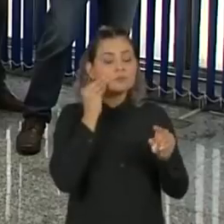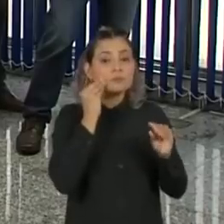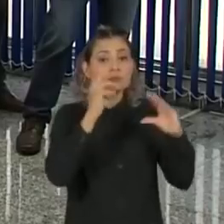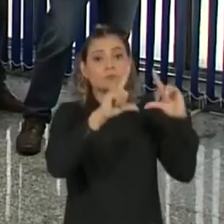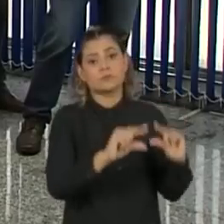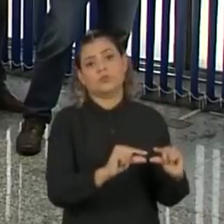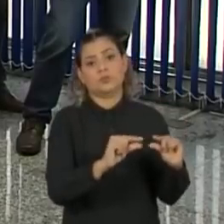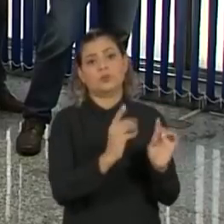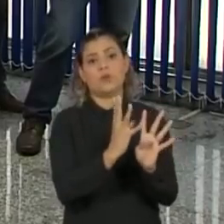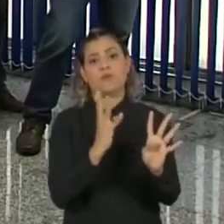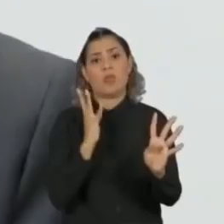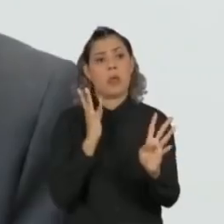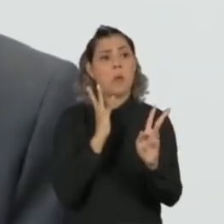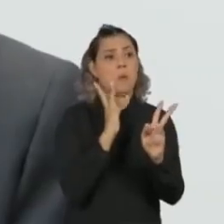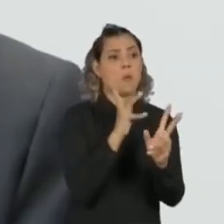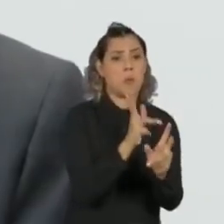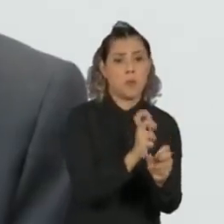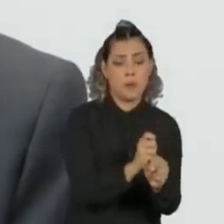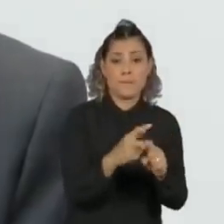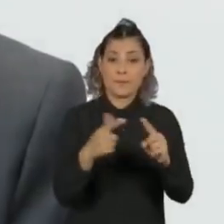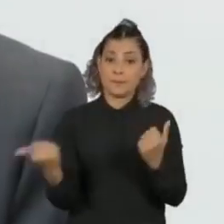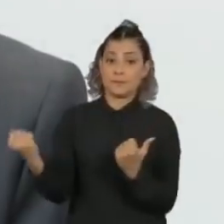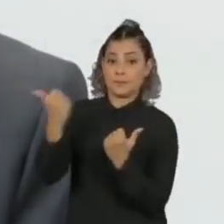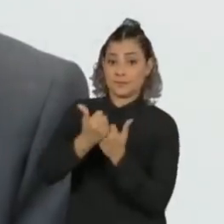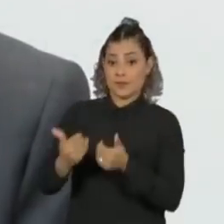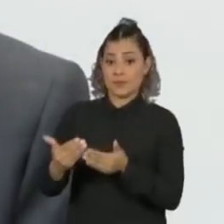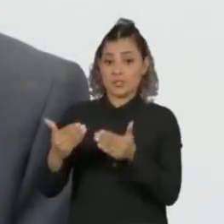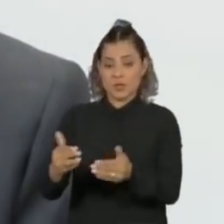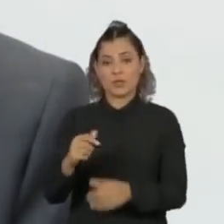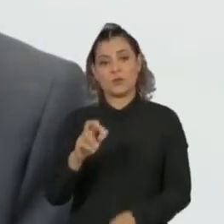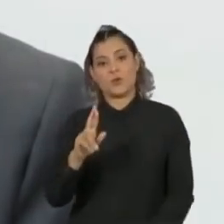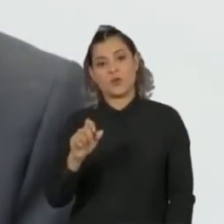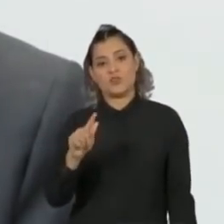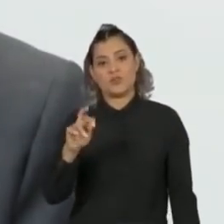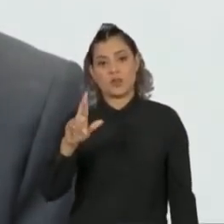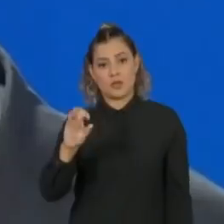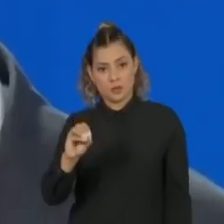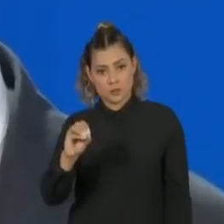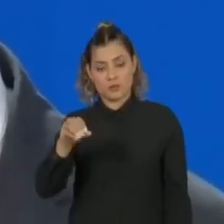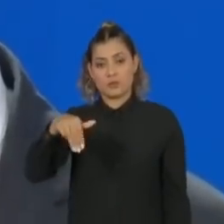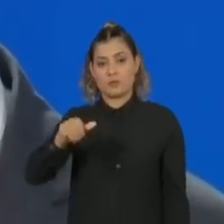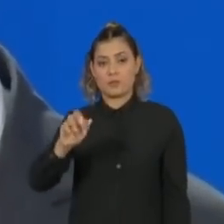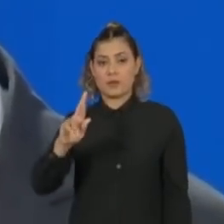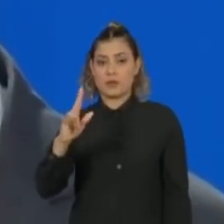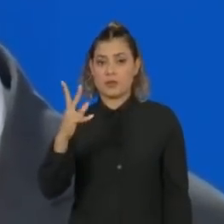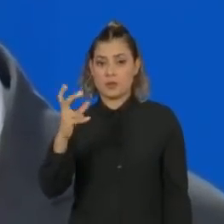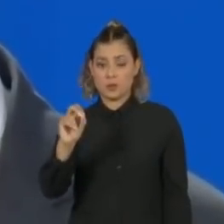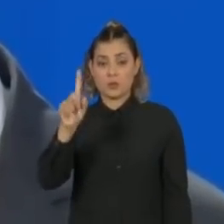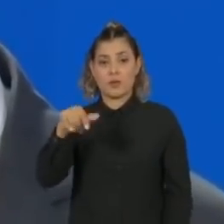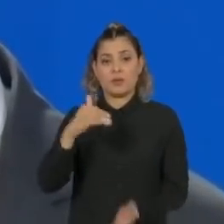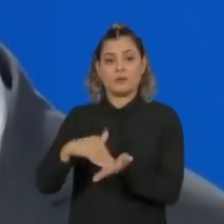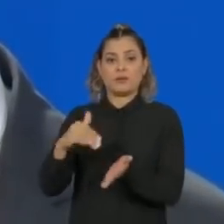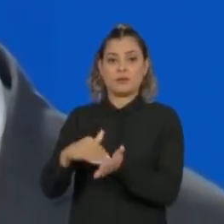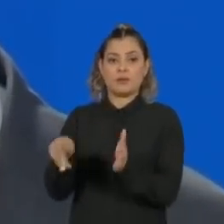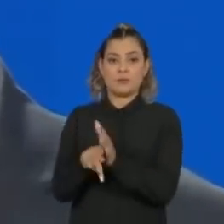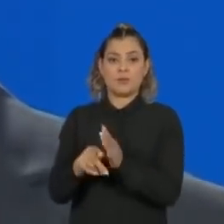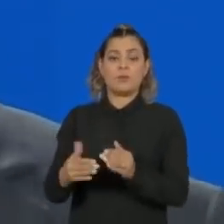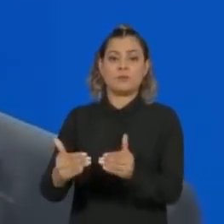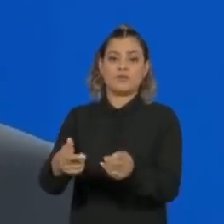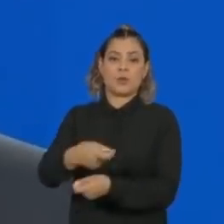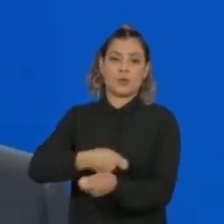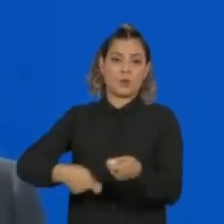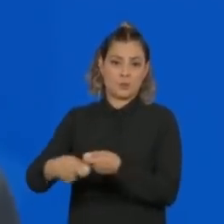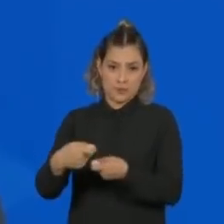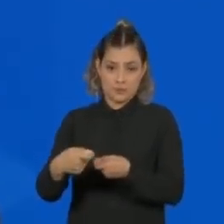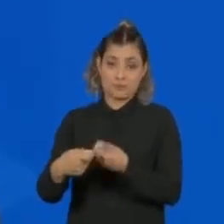filas do INSS. No lugar dele, no Ministério, assume Rogério Marinho, até então secretário de Previdência do Ministério da Economia.